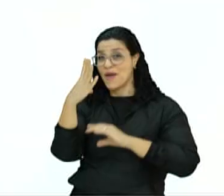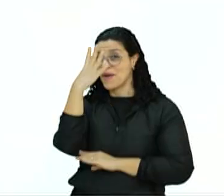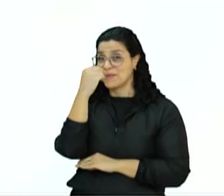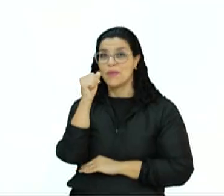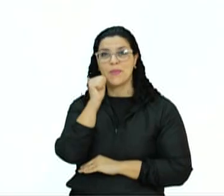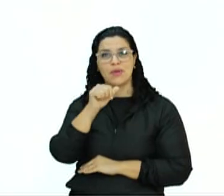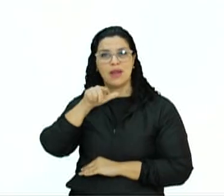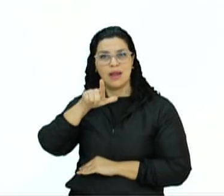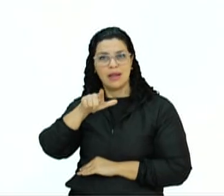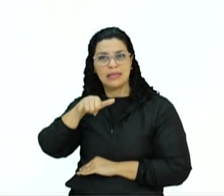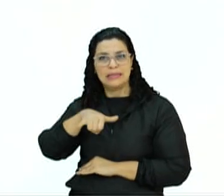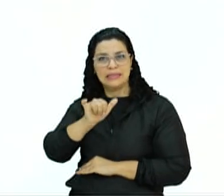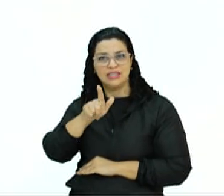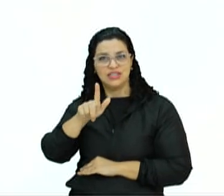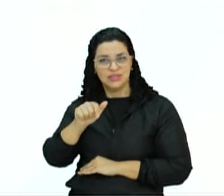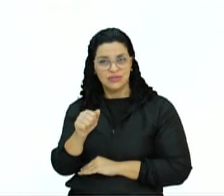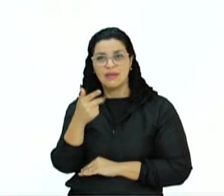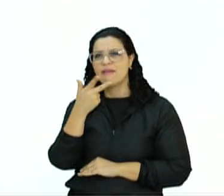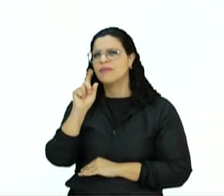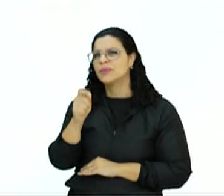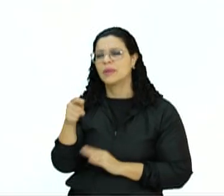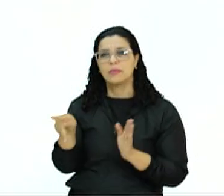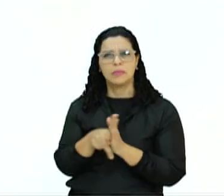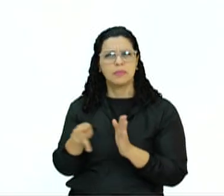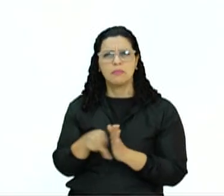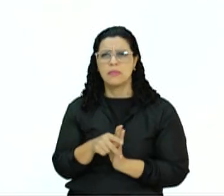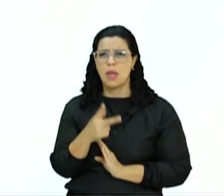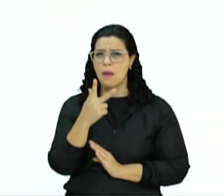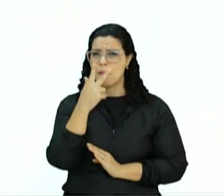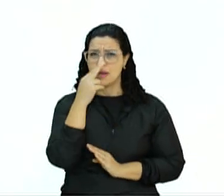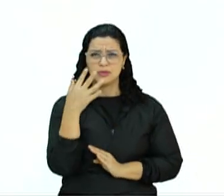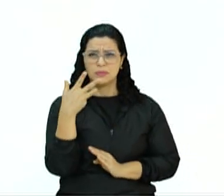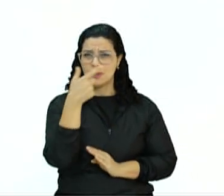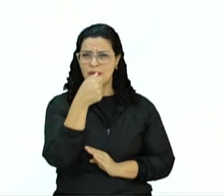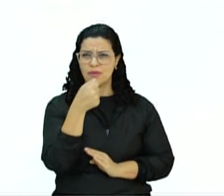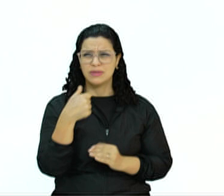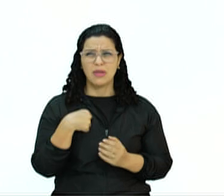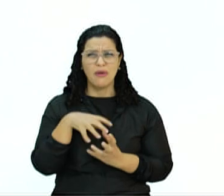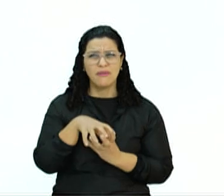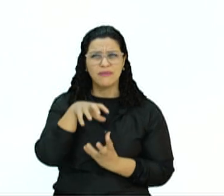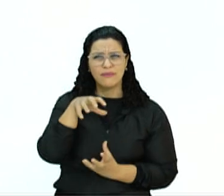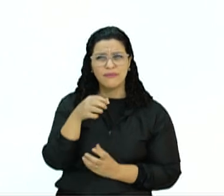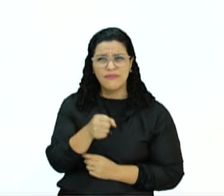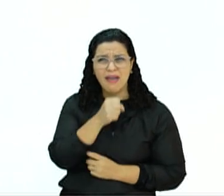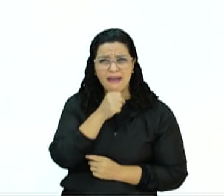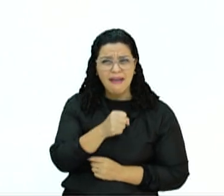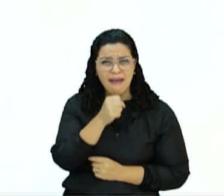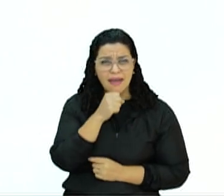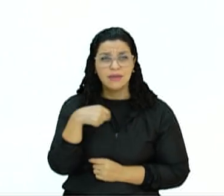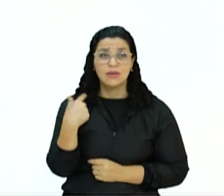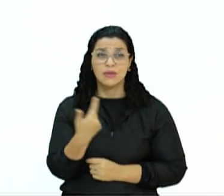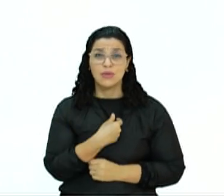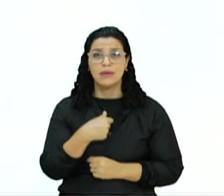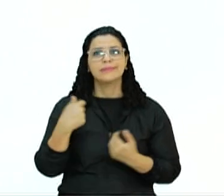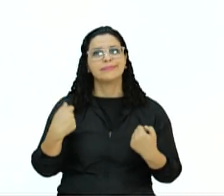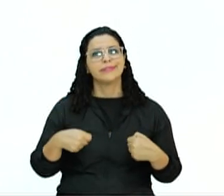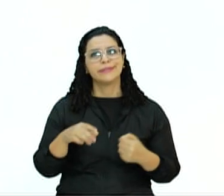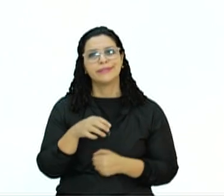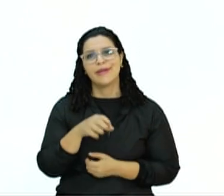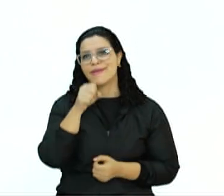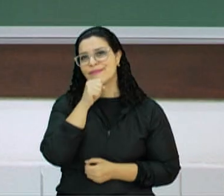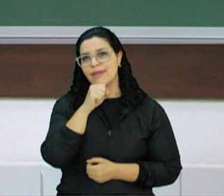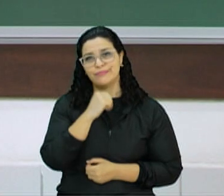Fagundes Telles e ela diz assim: não acho maravilhoso envelhecer. A gente envelhece na marra, não tem o que fazer, né?